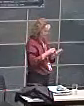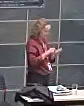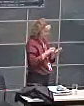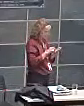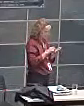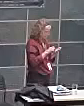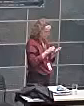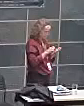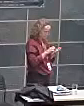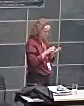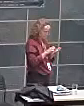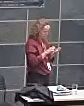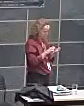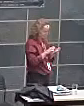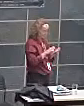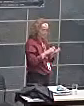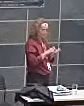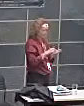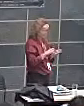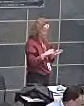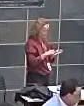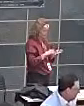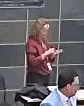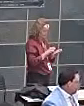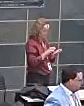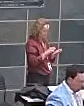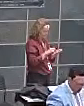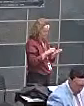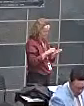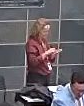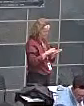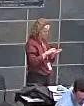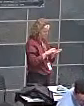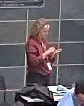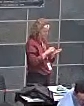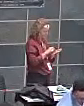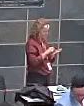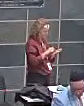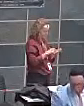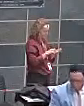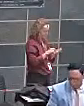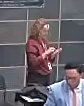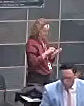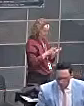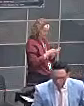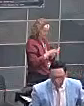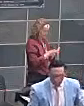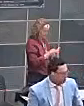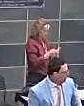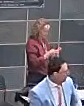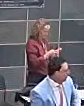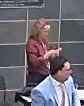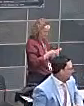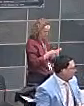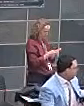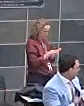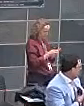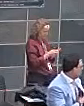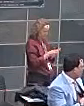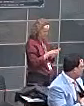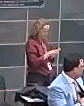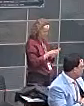no estado de Minas Gerais a Associação Mineira de Defesa dos Direitos da Pessoa com Deficiência. É